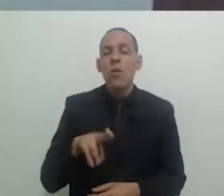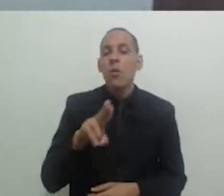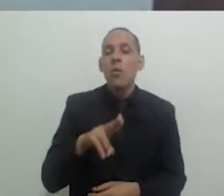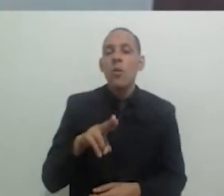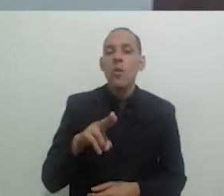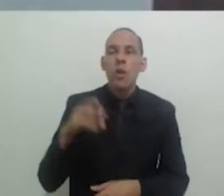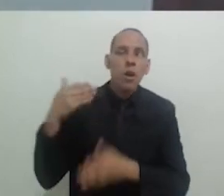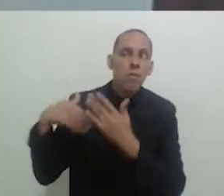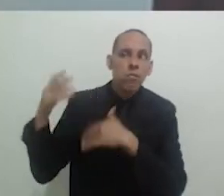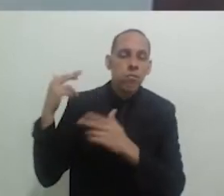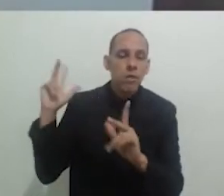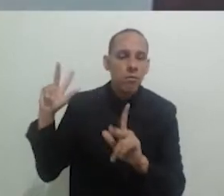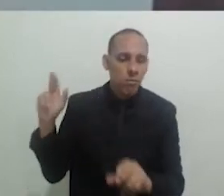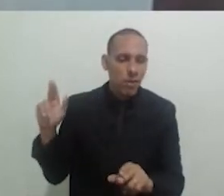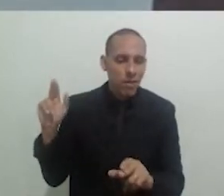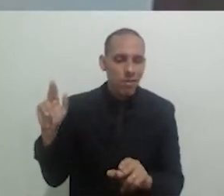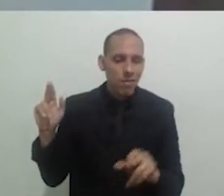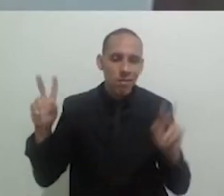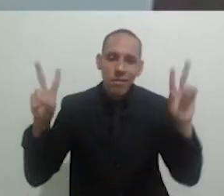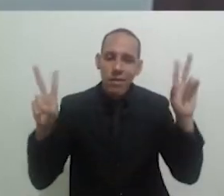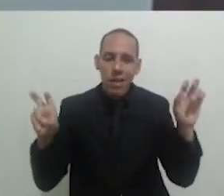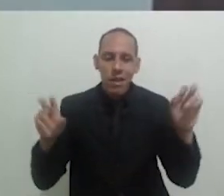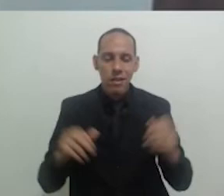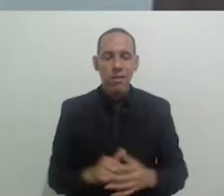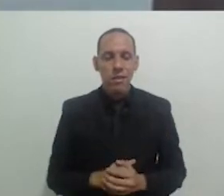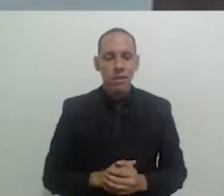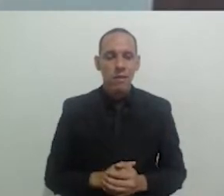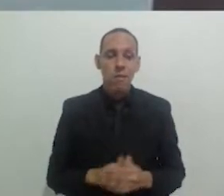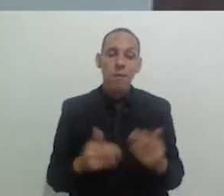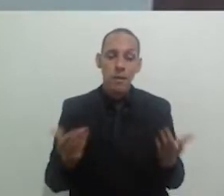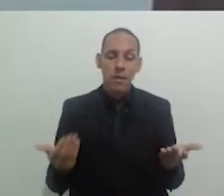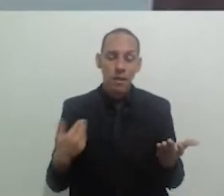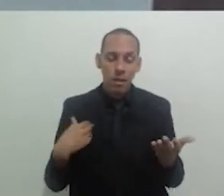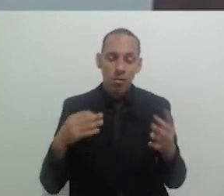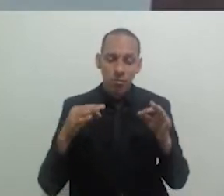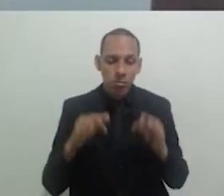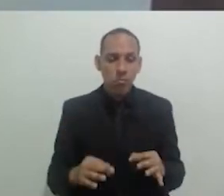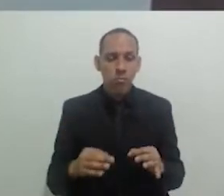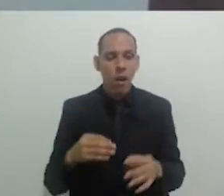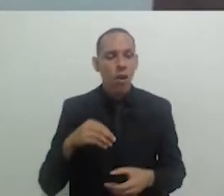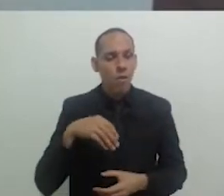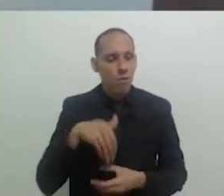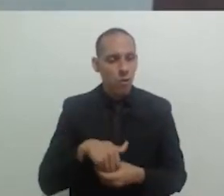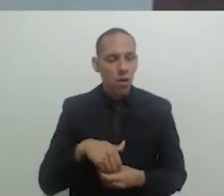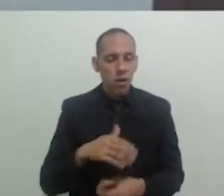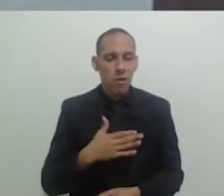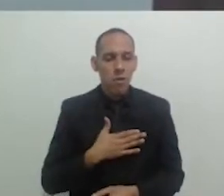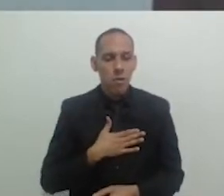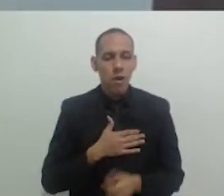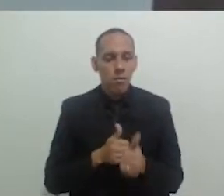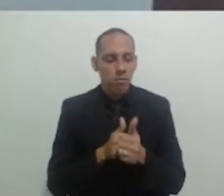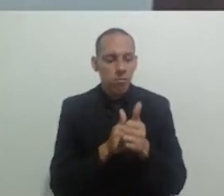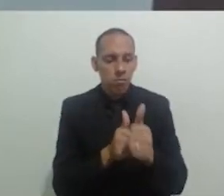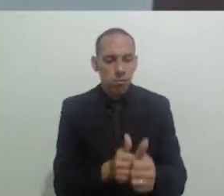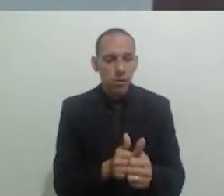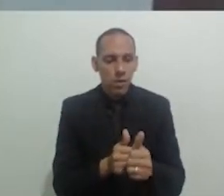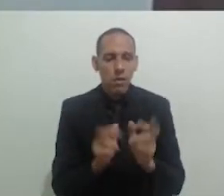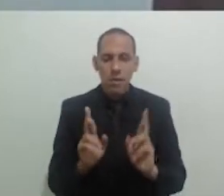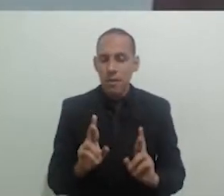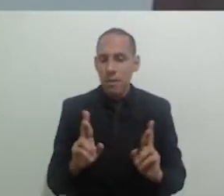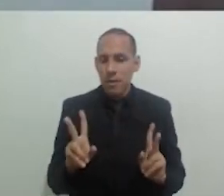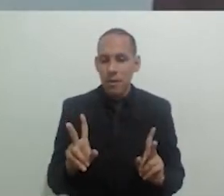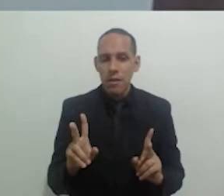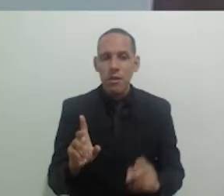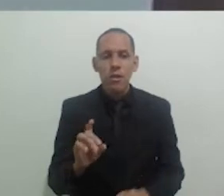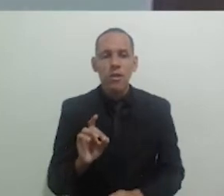esse tema. De modo que eu quero aqui ratificar o meu voto no sentido de acompanhar a divergência, apenas para tornar